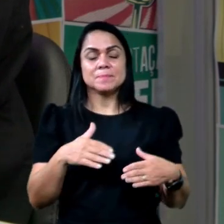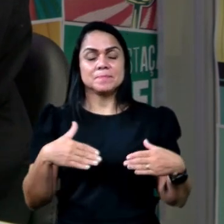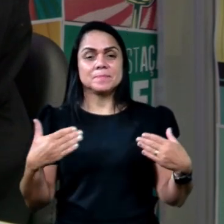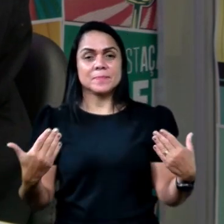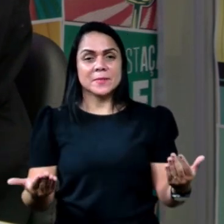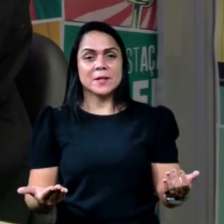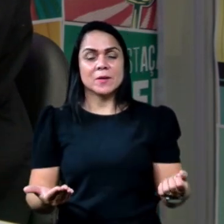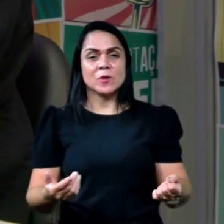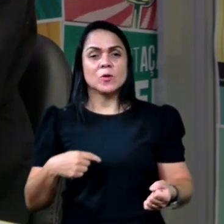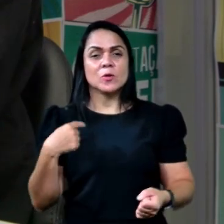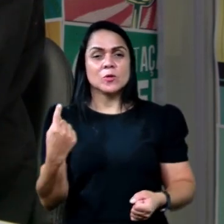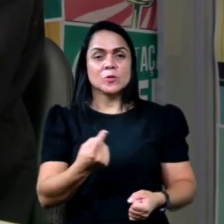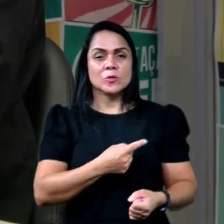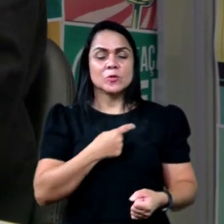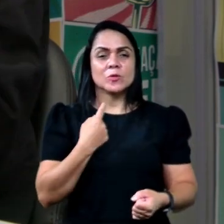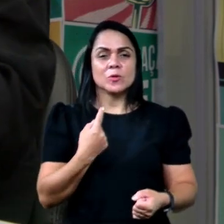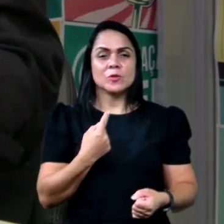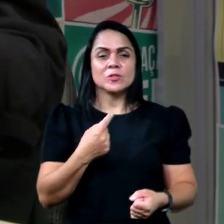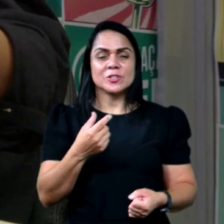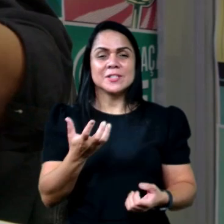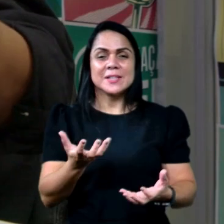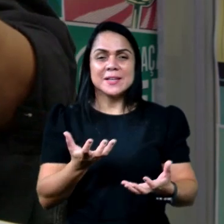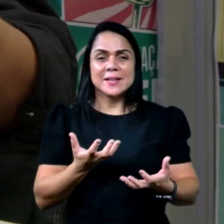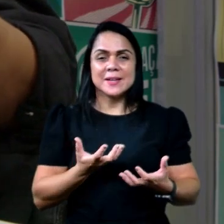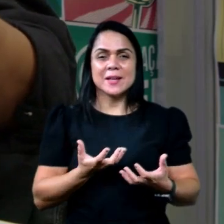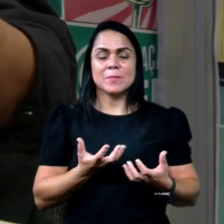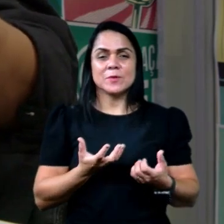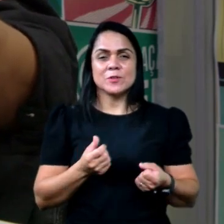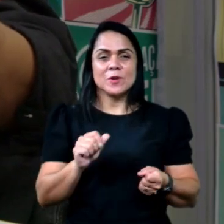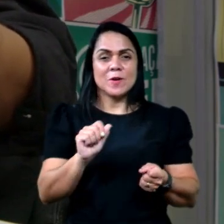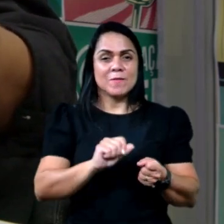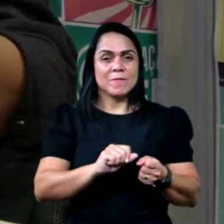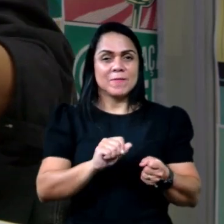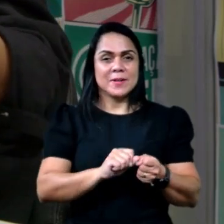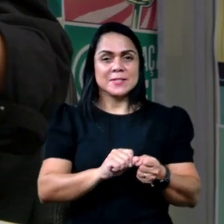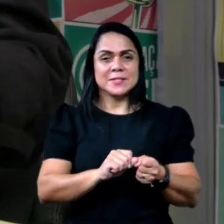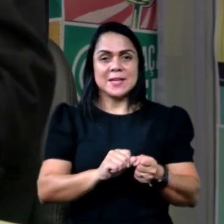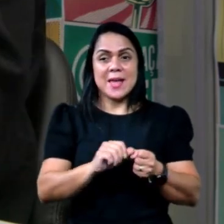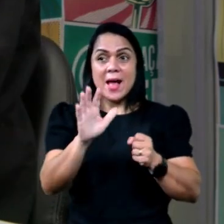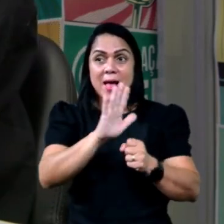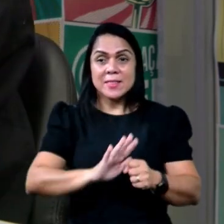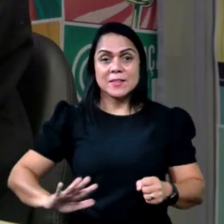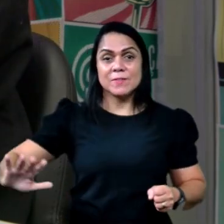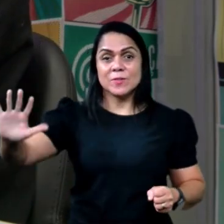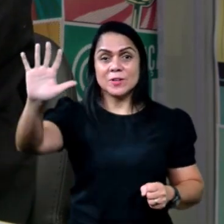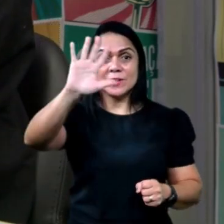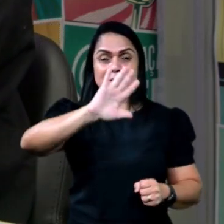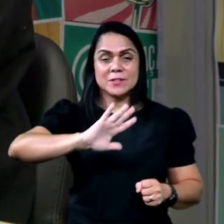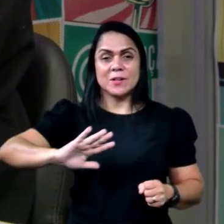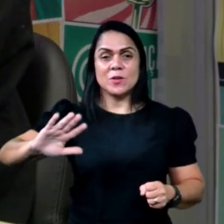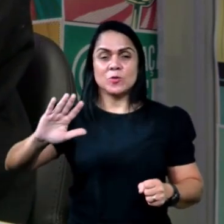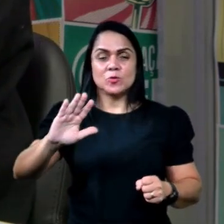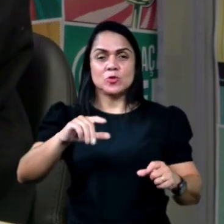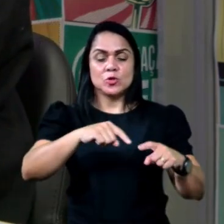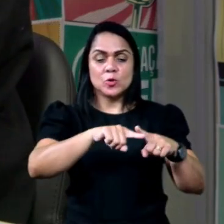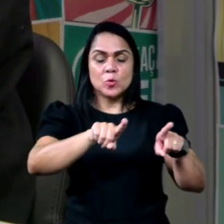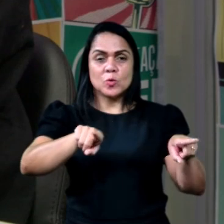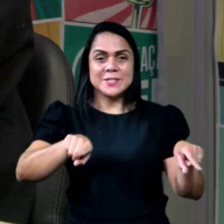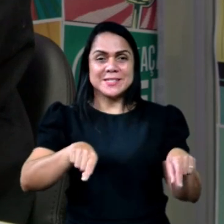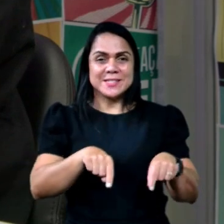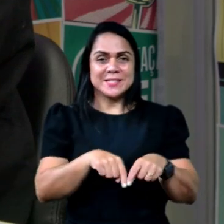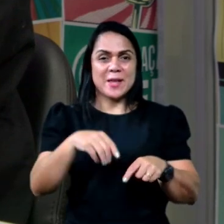pretende fazer dessa edição outras edições, agora no nível nacional, mas que a gente trate de cozinha brasileira. E